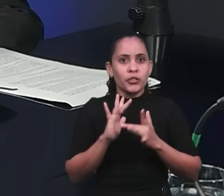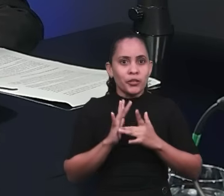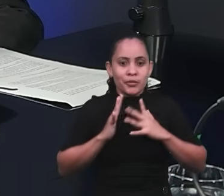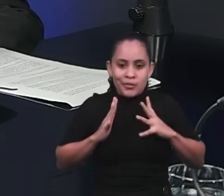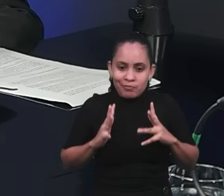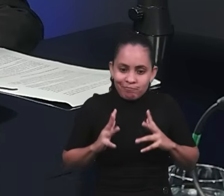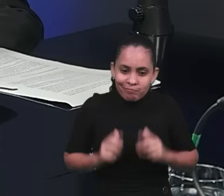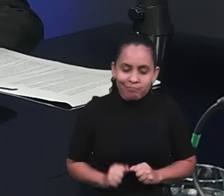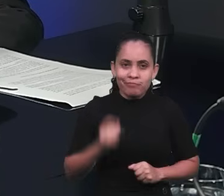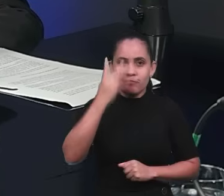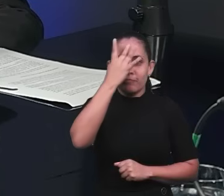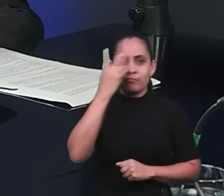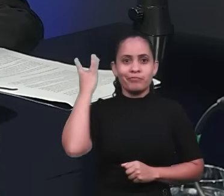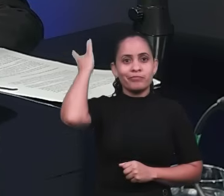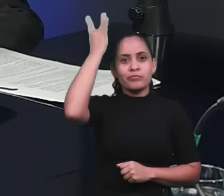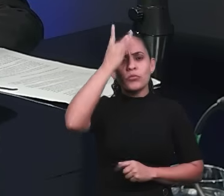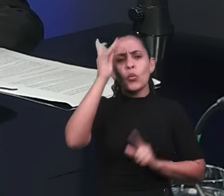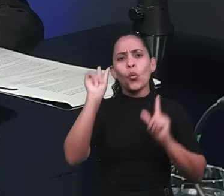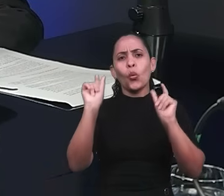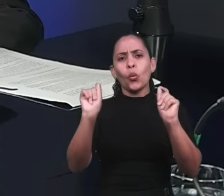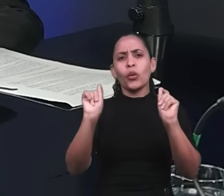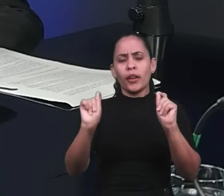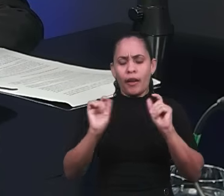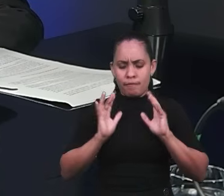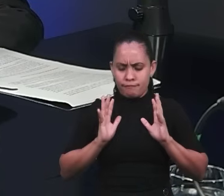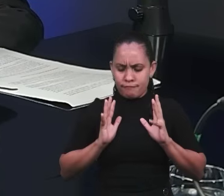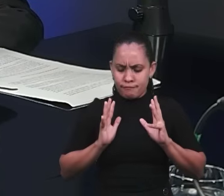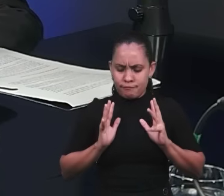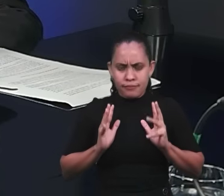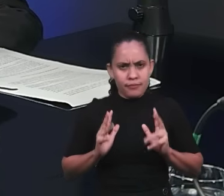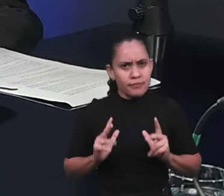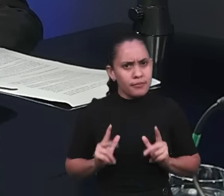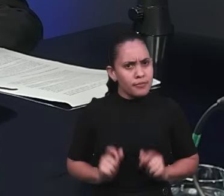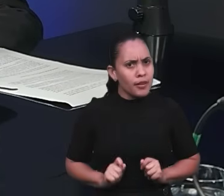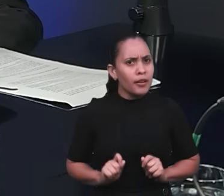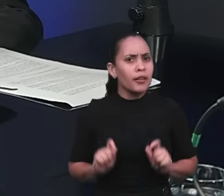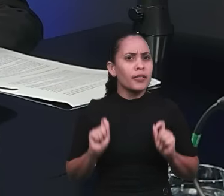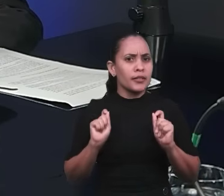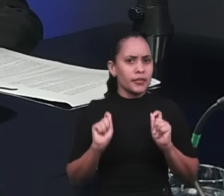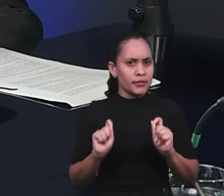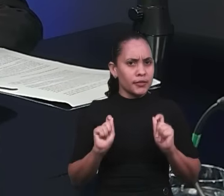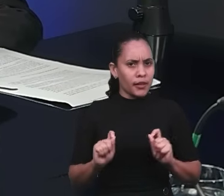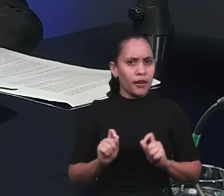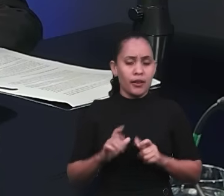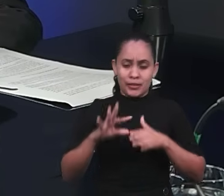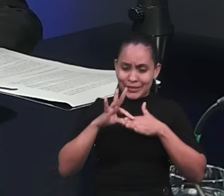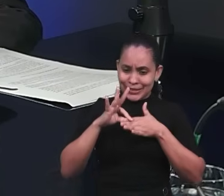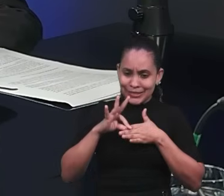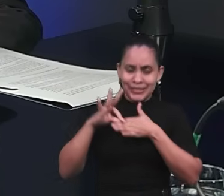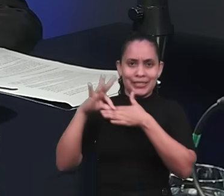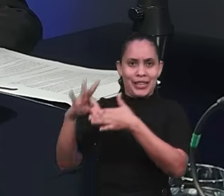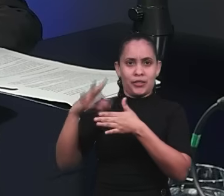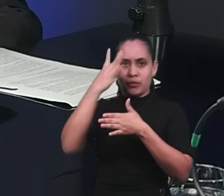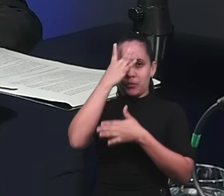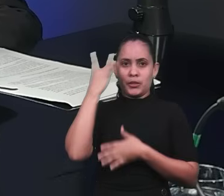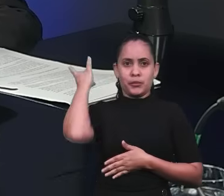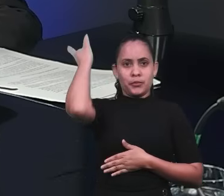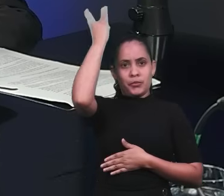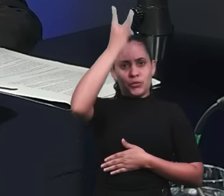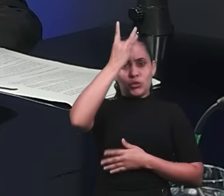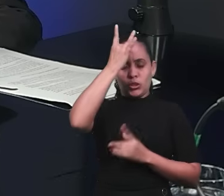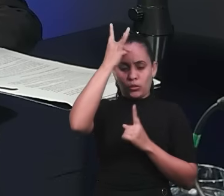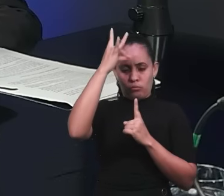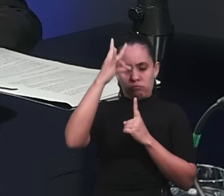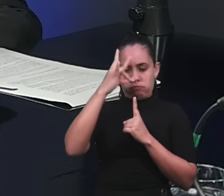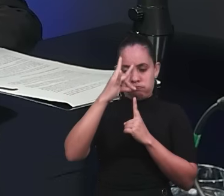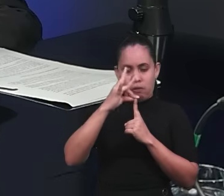santificação do Espírito. O que é santificar? Né? Santificar é ser dirigido pelo Espírito Santo que